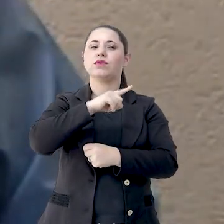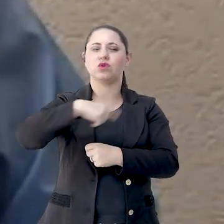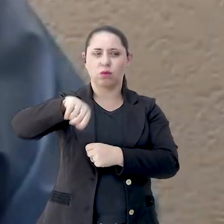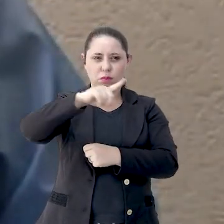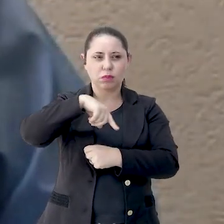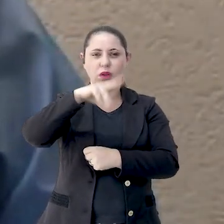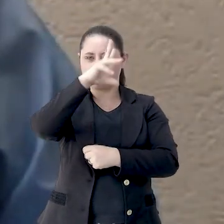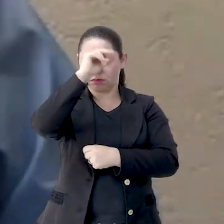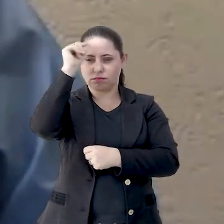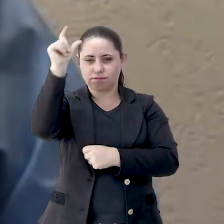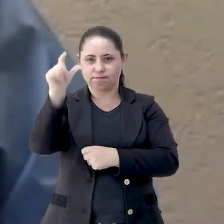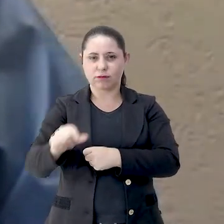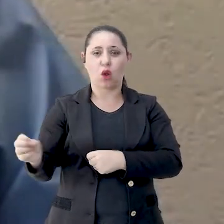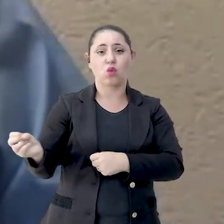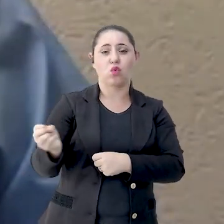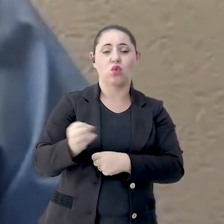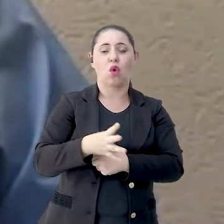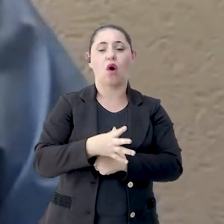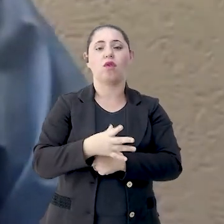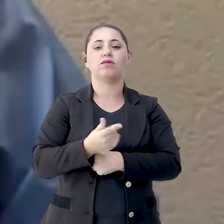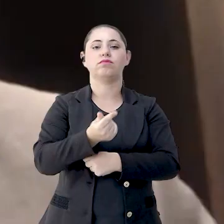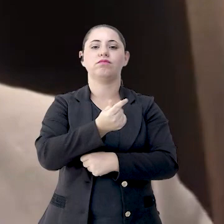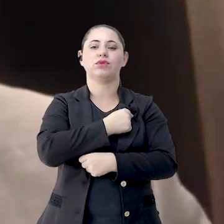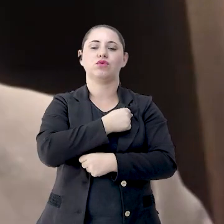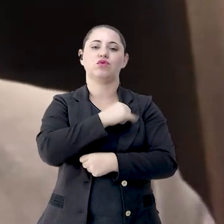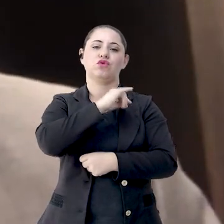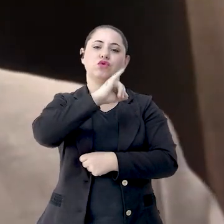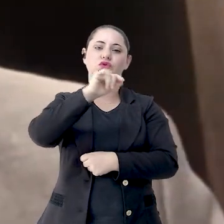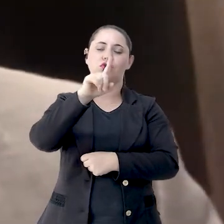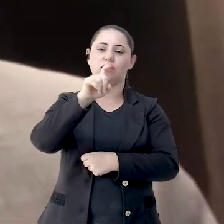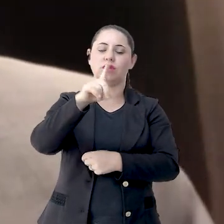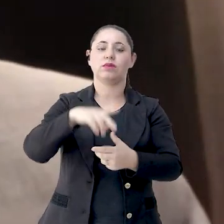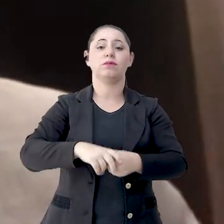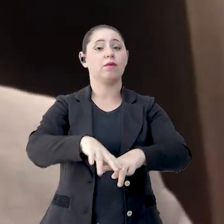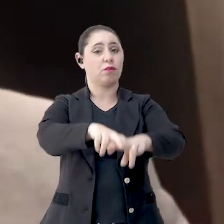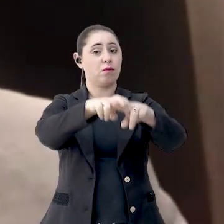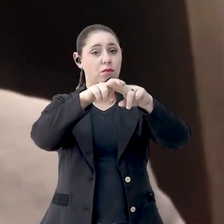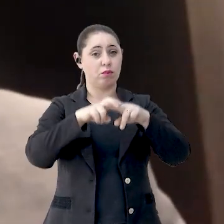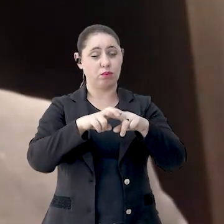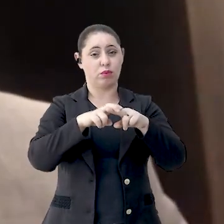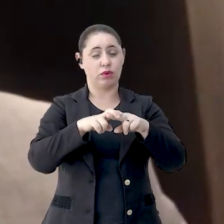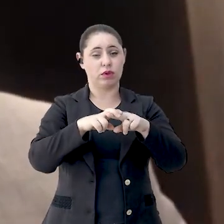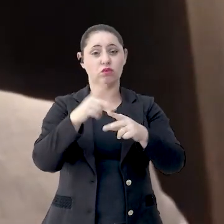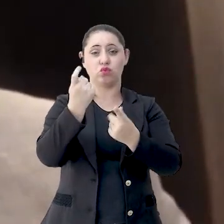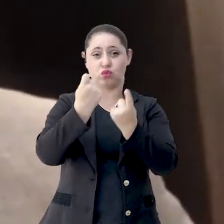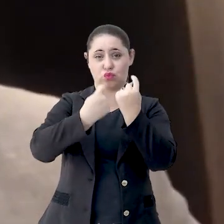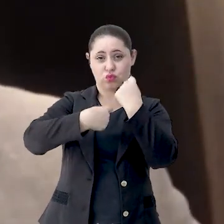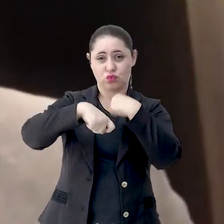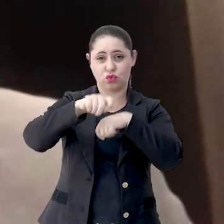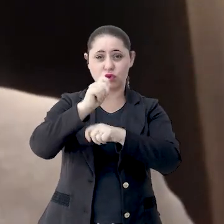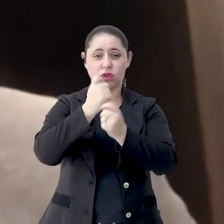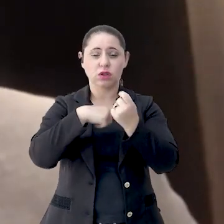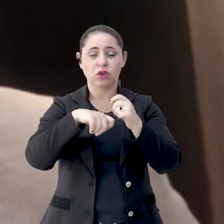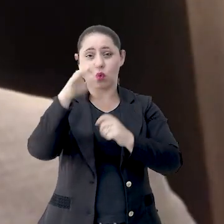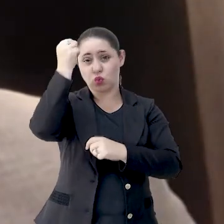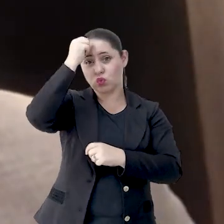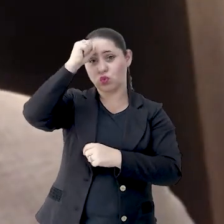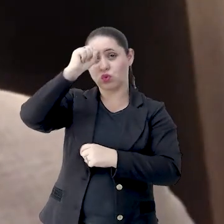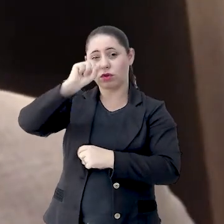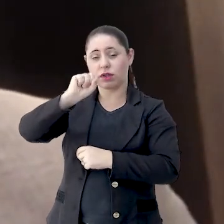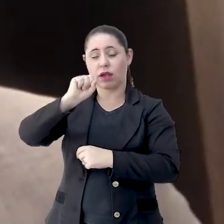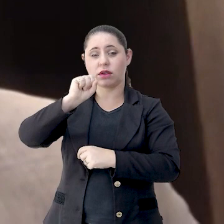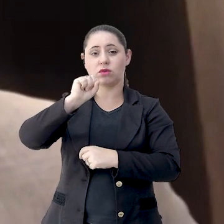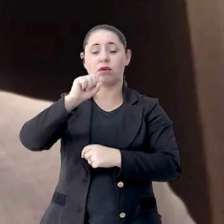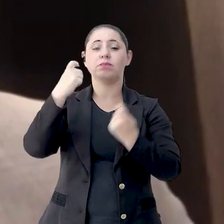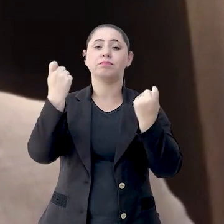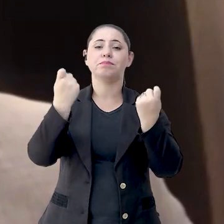próximos prefeitos e prefeitas que tomam posse a partir de janeiro. Portanto, uma gestão de sucesso, ela